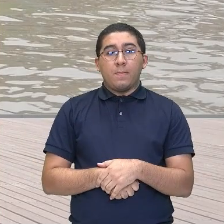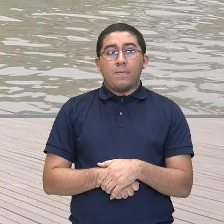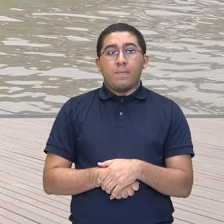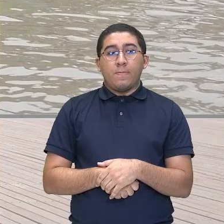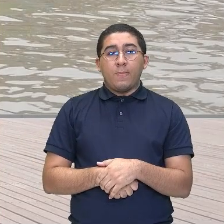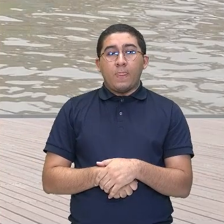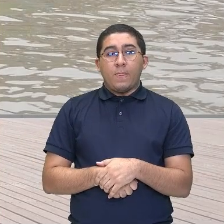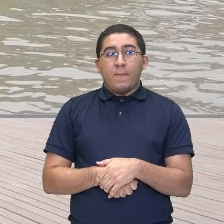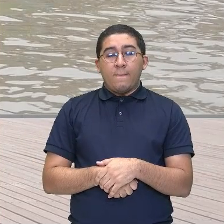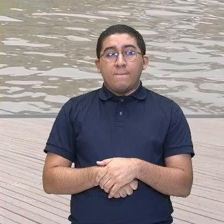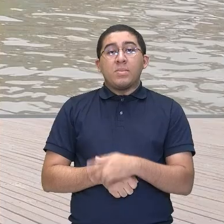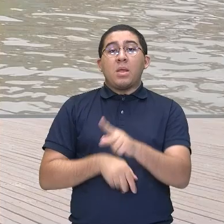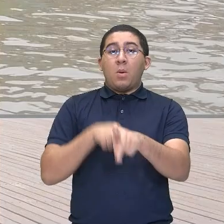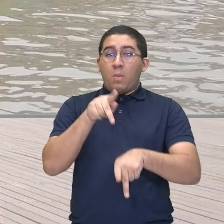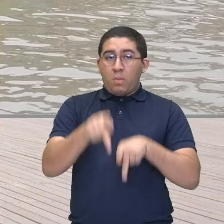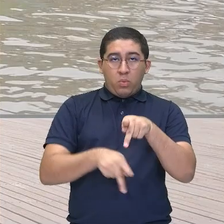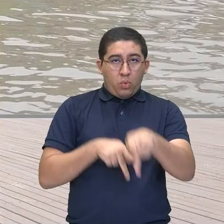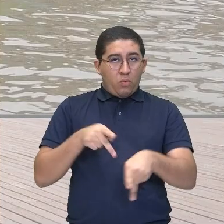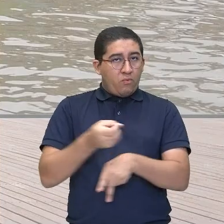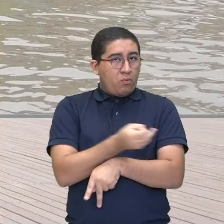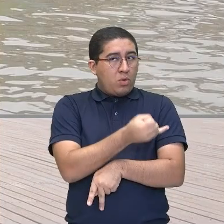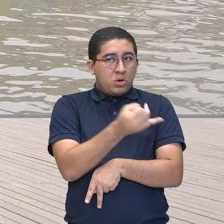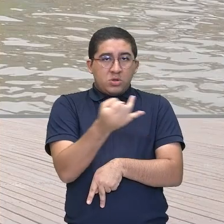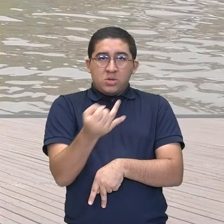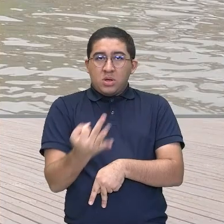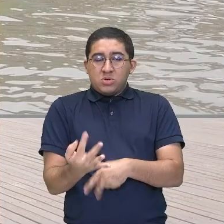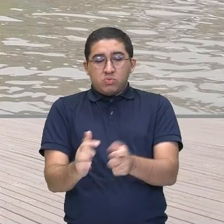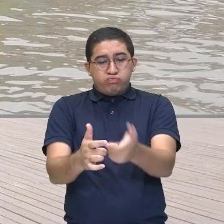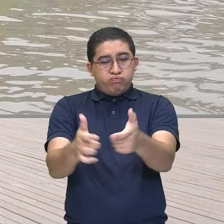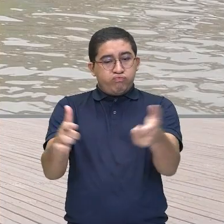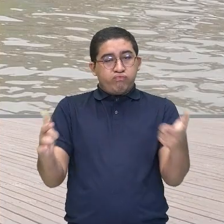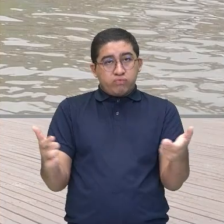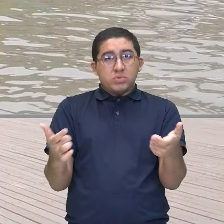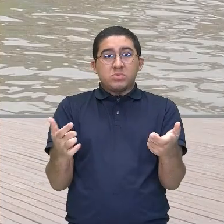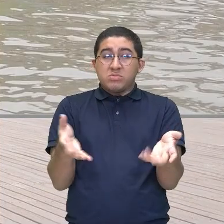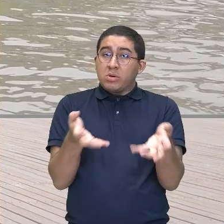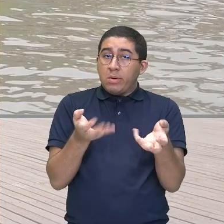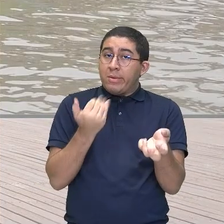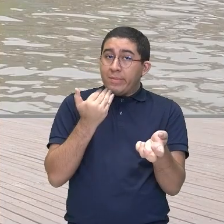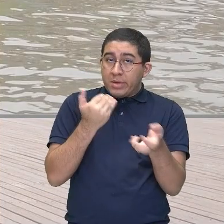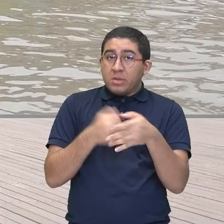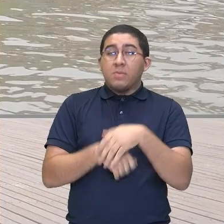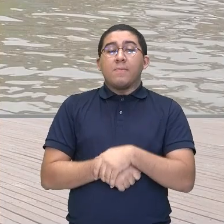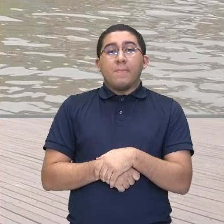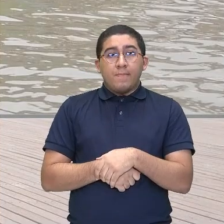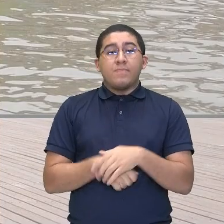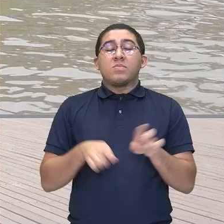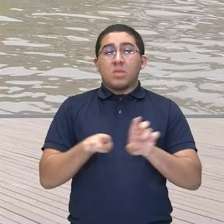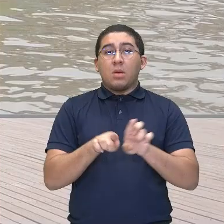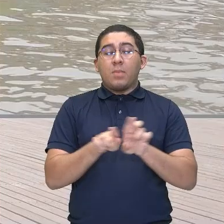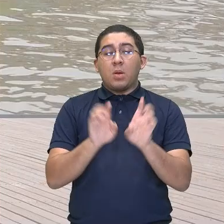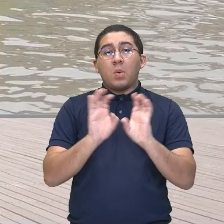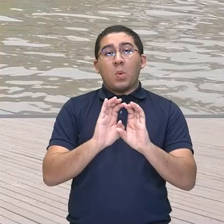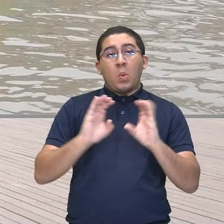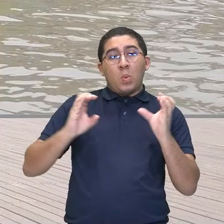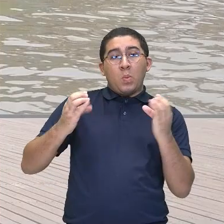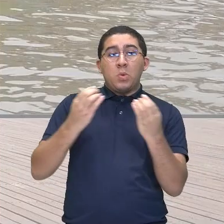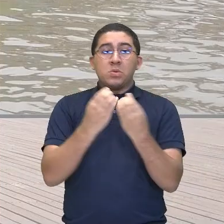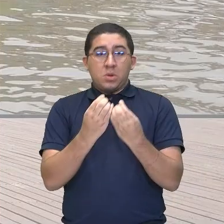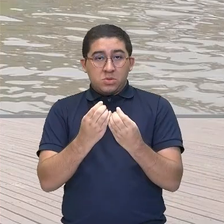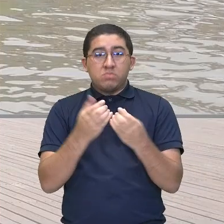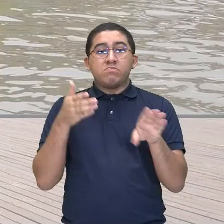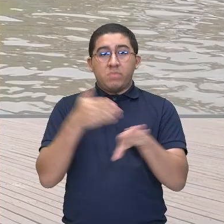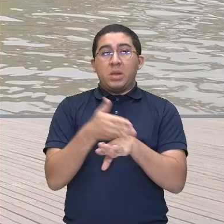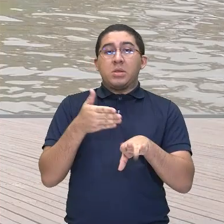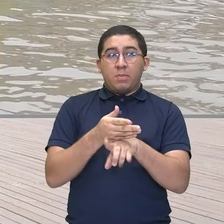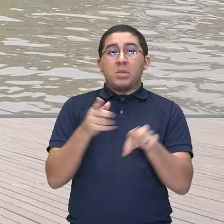uma população muito grande, né, para alimentar, além das comunidades, né, que fazem parte